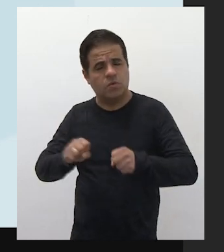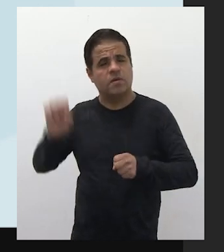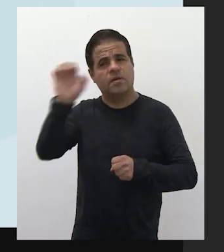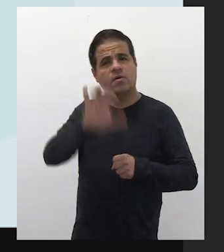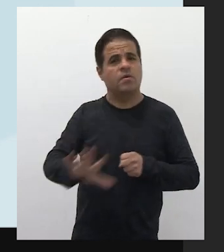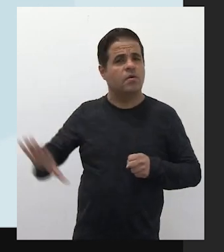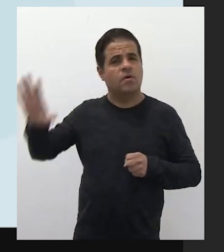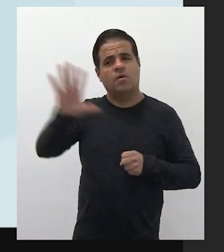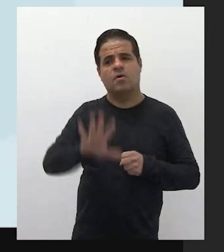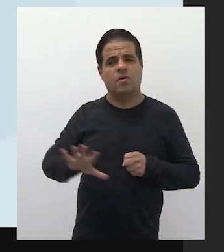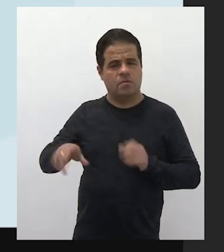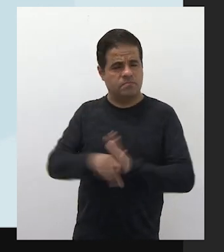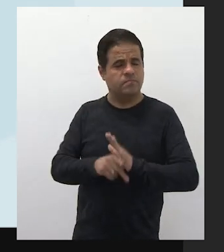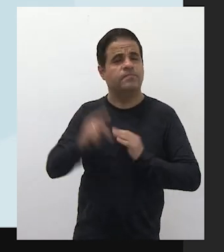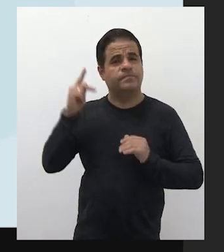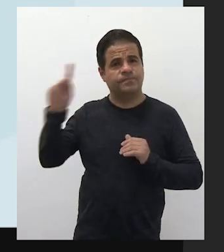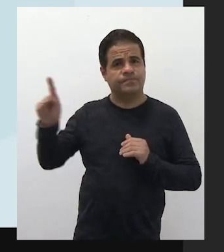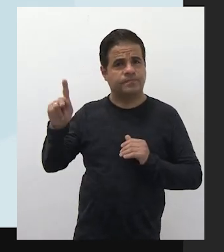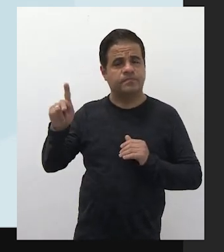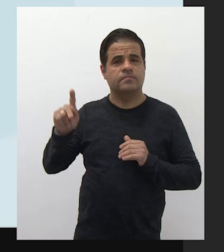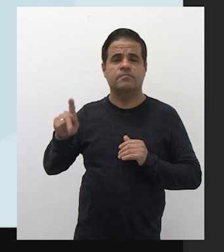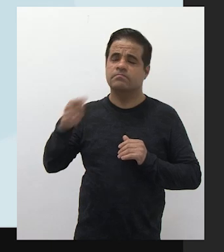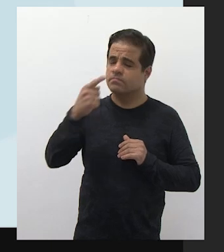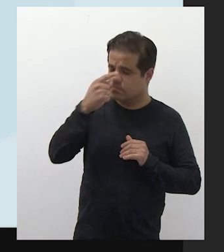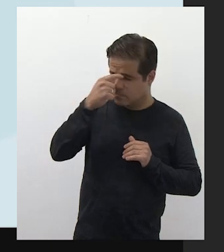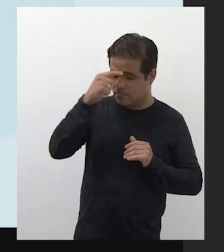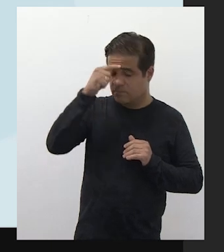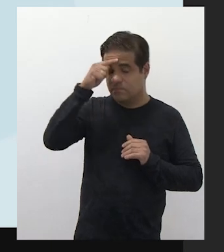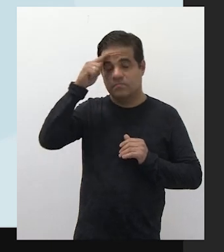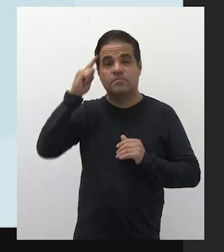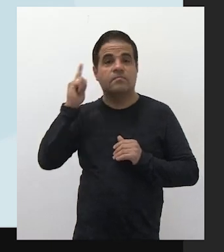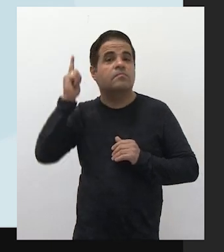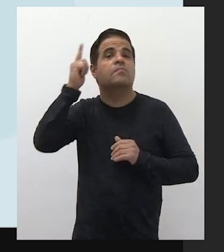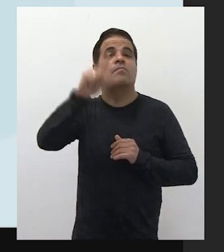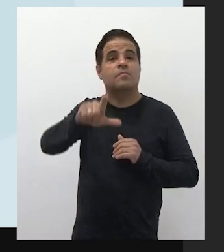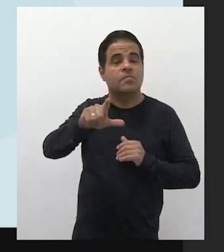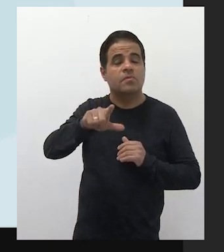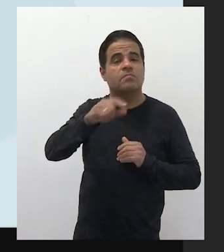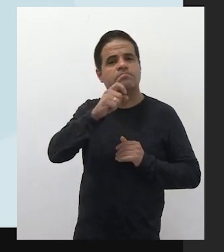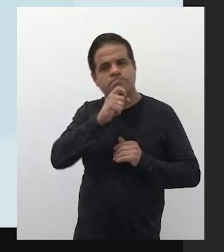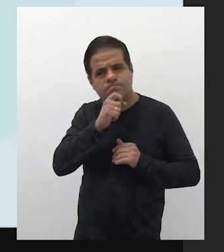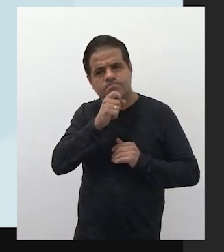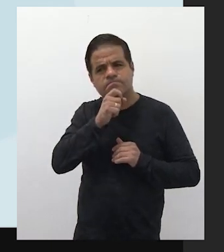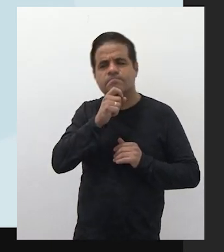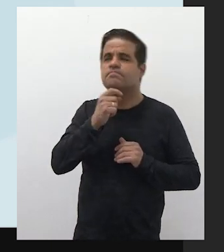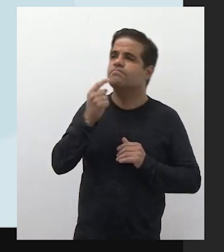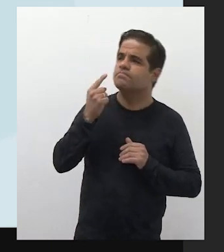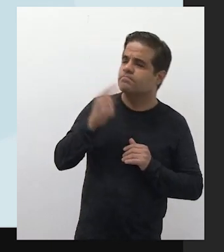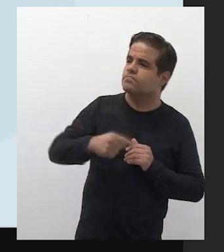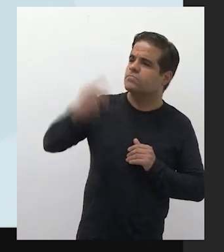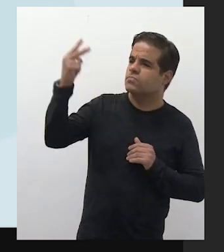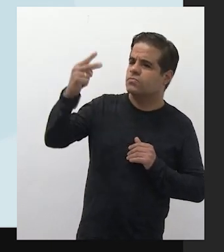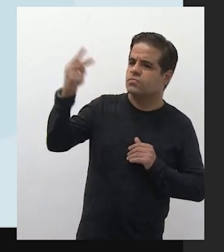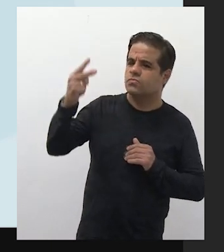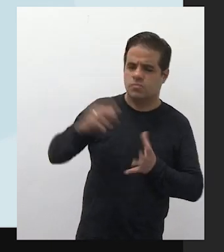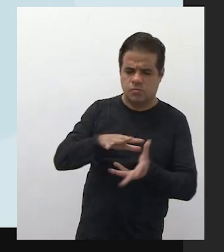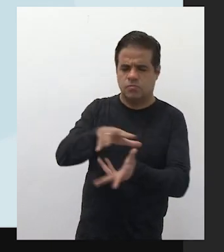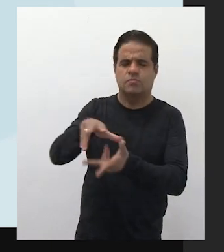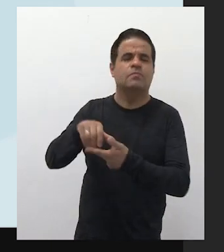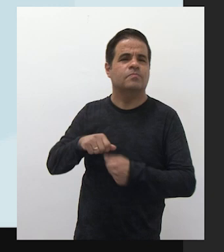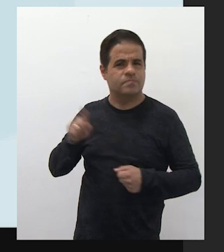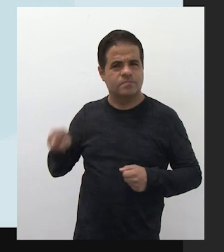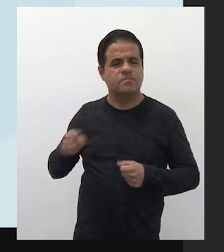colônia da Europa. E aí eles estavam conseguindo a sua independência, mas eles eram considerados segundo mundo.